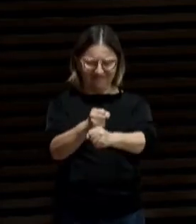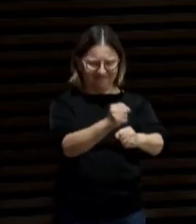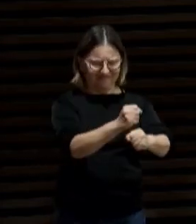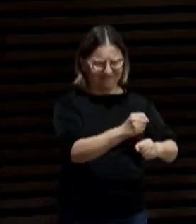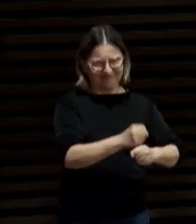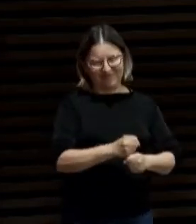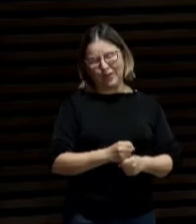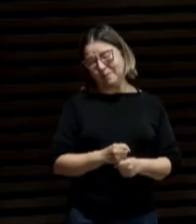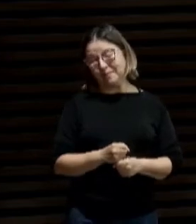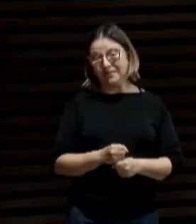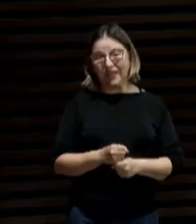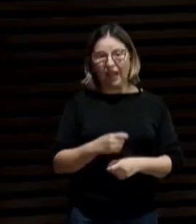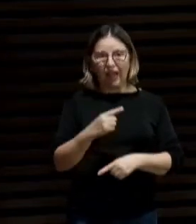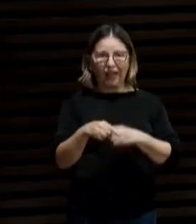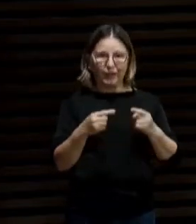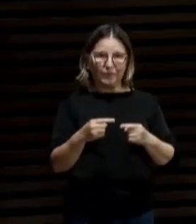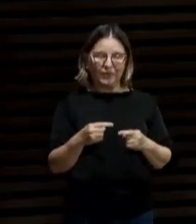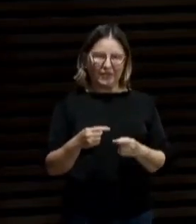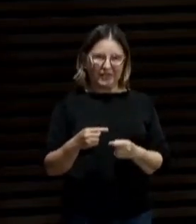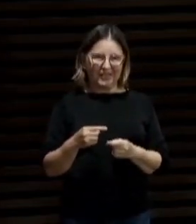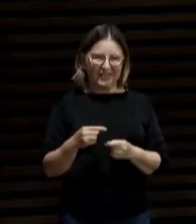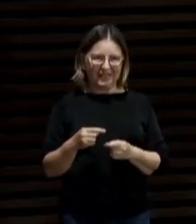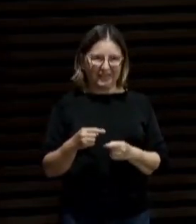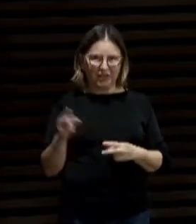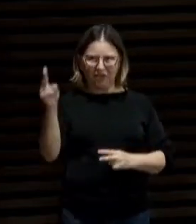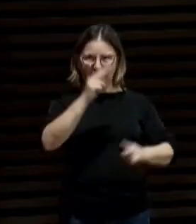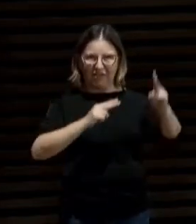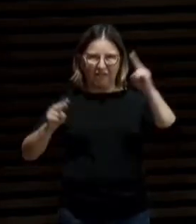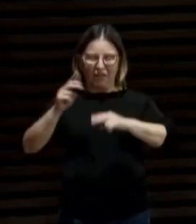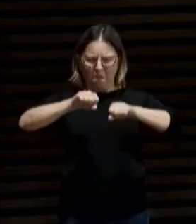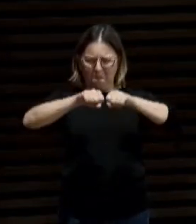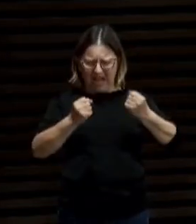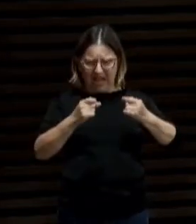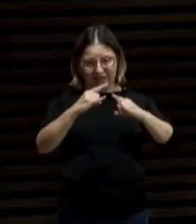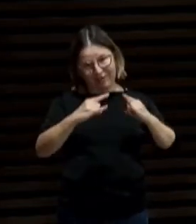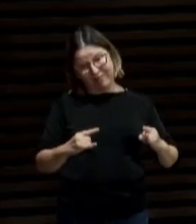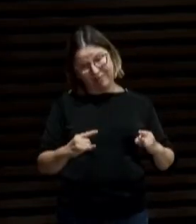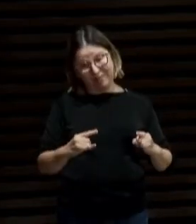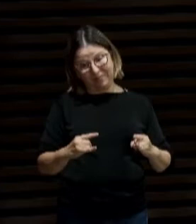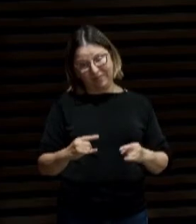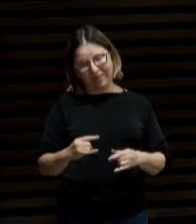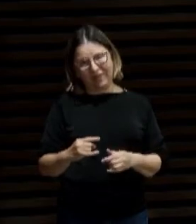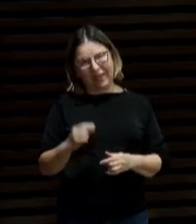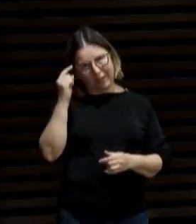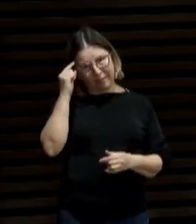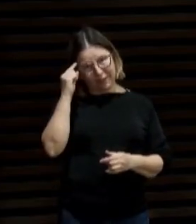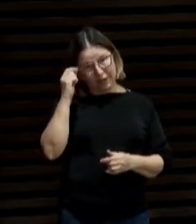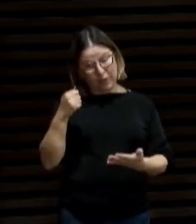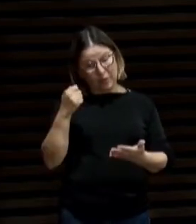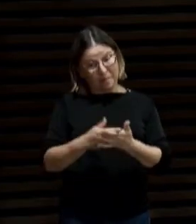Mas quebrava um galho. Aí passou um tempo, dá vento forte, quebrou a tenda. Aí eu falei, vamos comprar mais uma. Eu falei, agora eu vou comprar uma